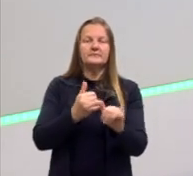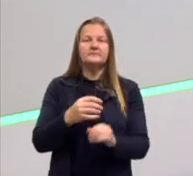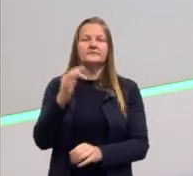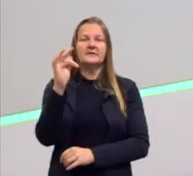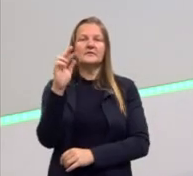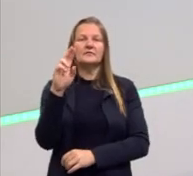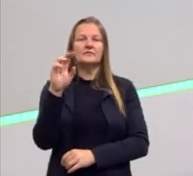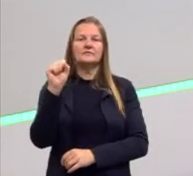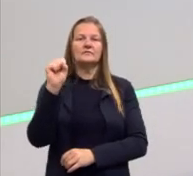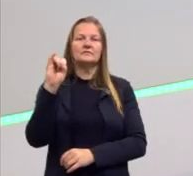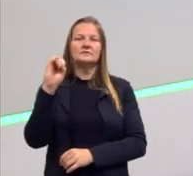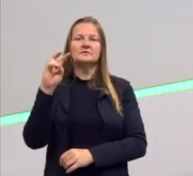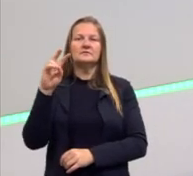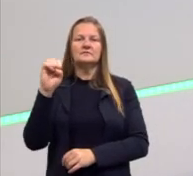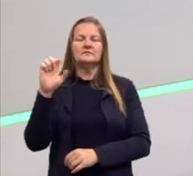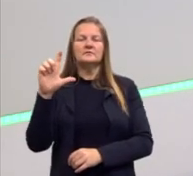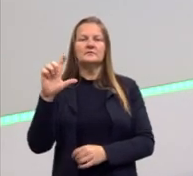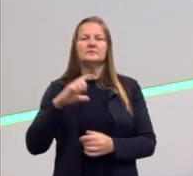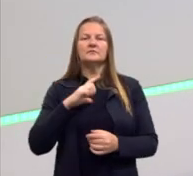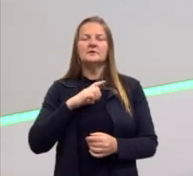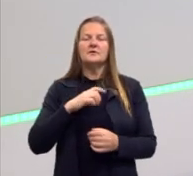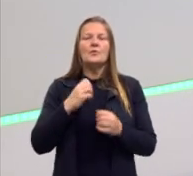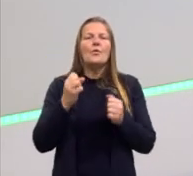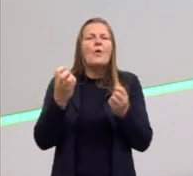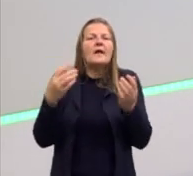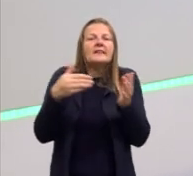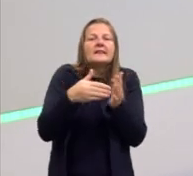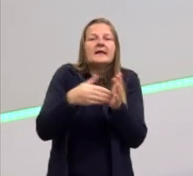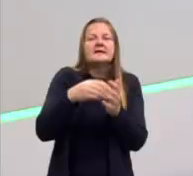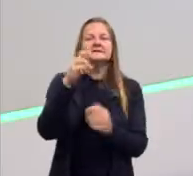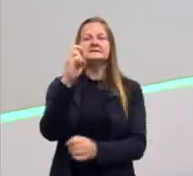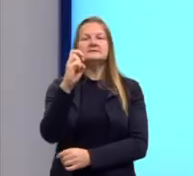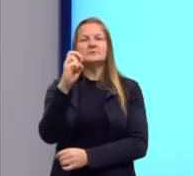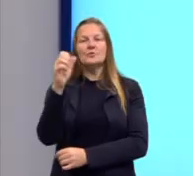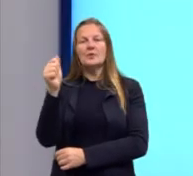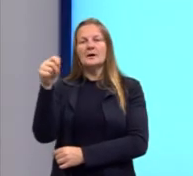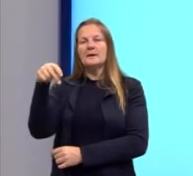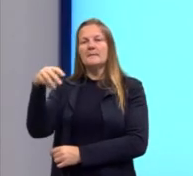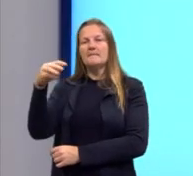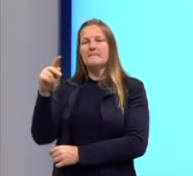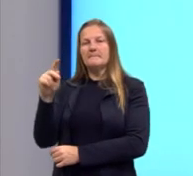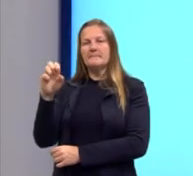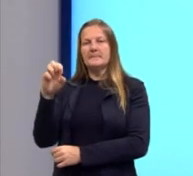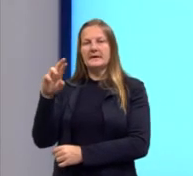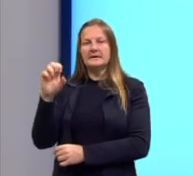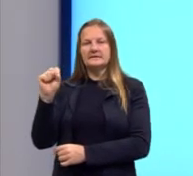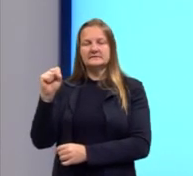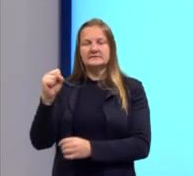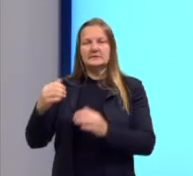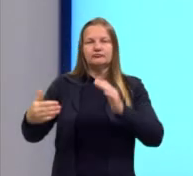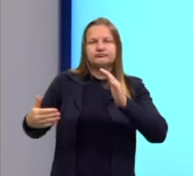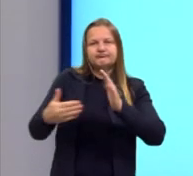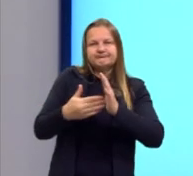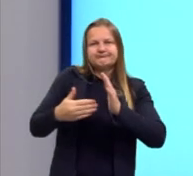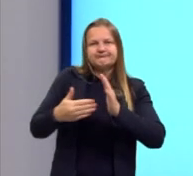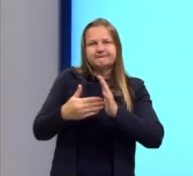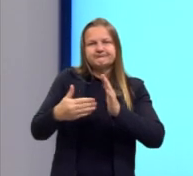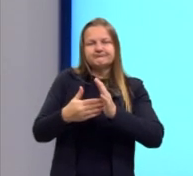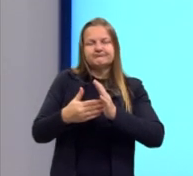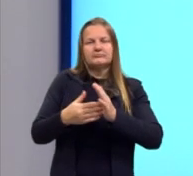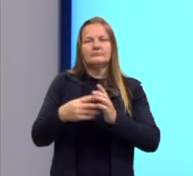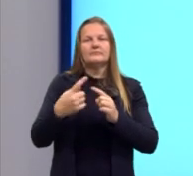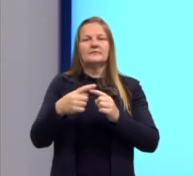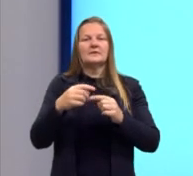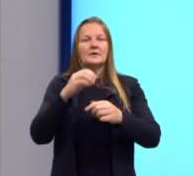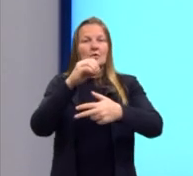ele ele suporta até 5 âmperes Então esse é o valor da corrente que você vai assumir e